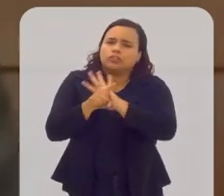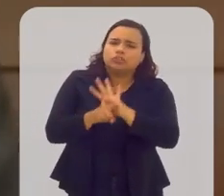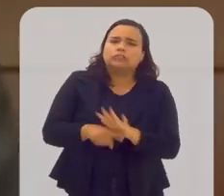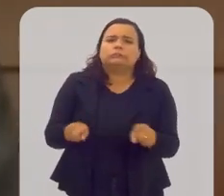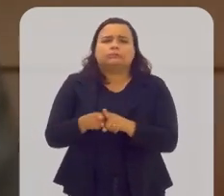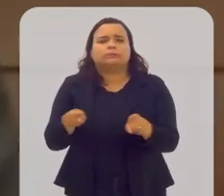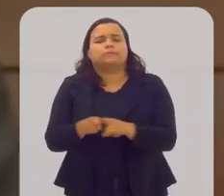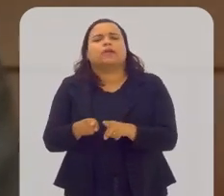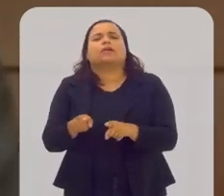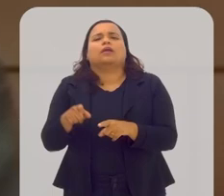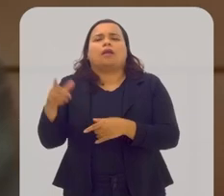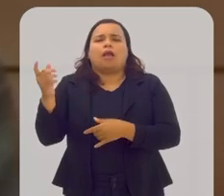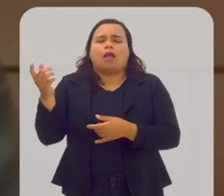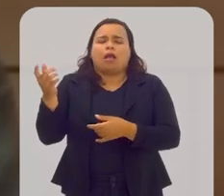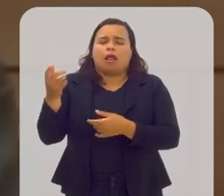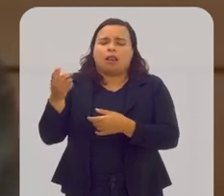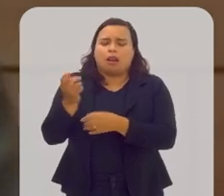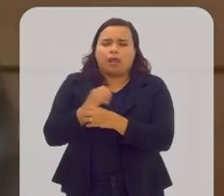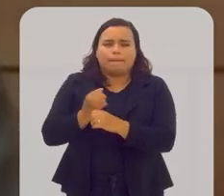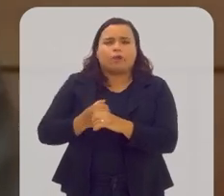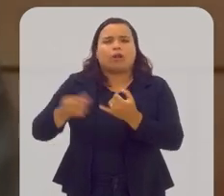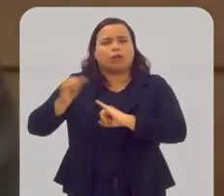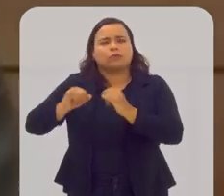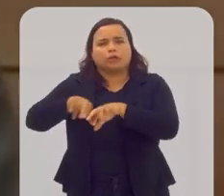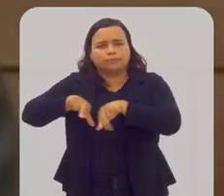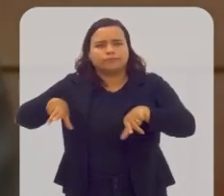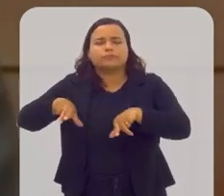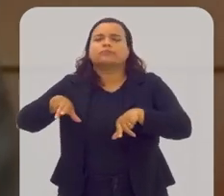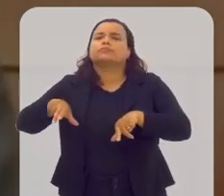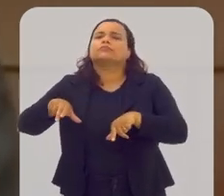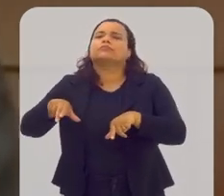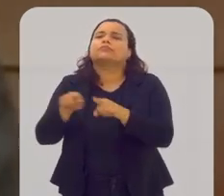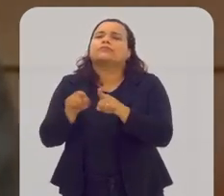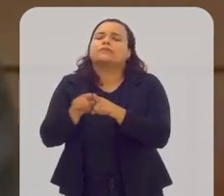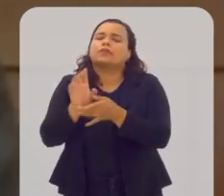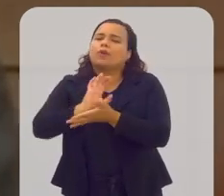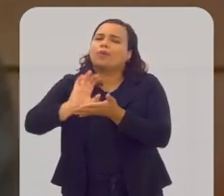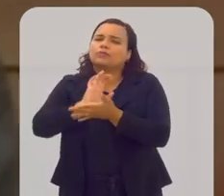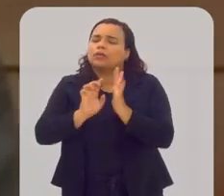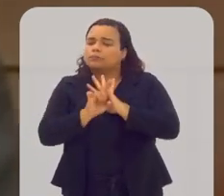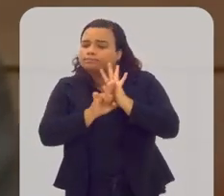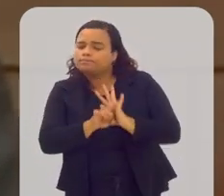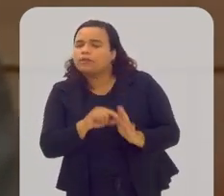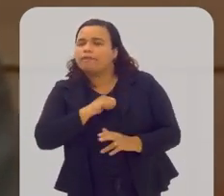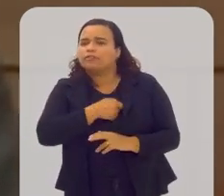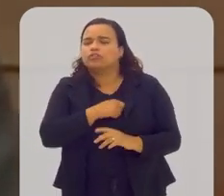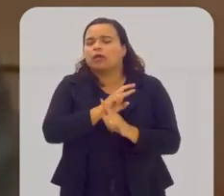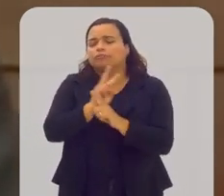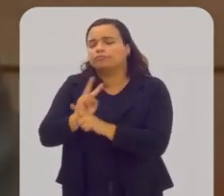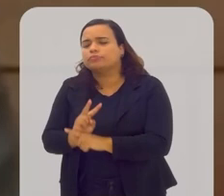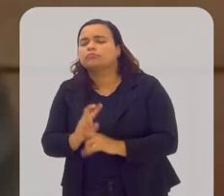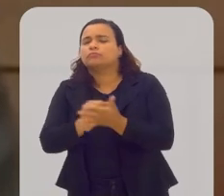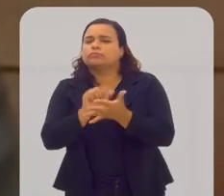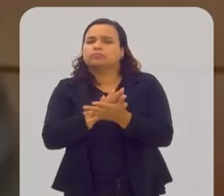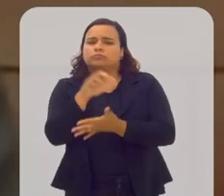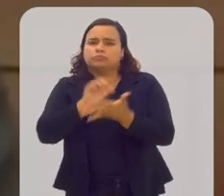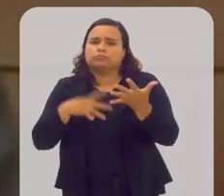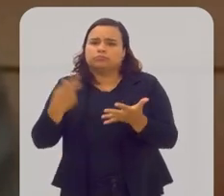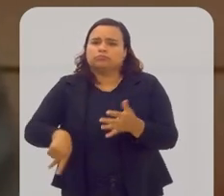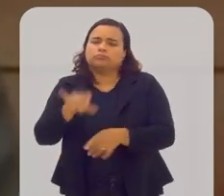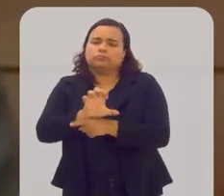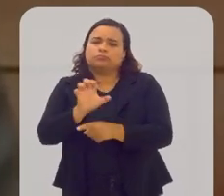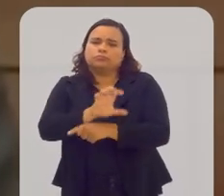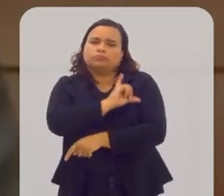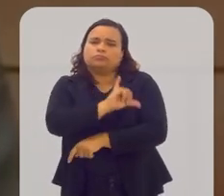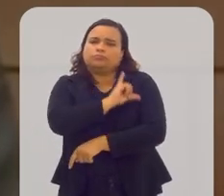parte de pesquisa, nos laboratórios de pesquisa na área da química. E o Conselho ele faz toda a fiscalização e registro dessas atividades